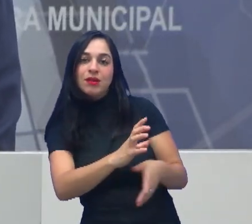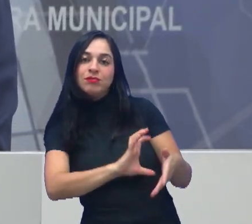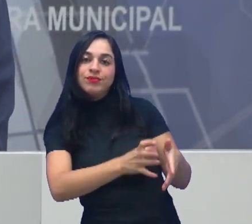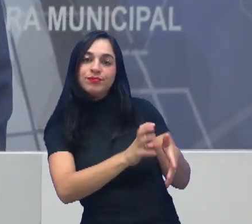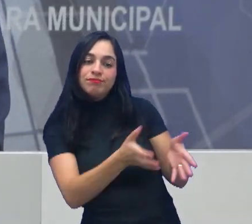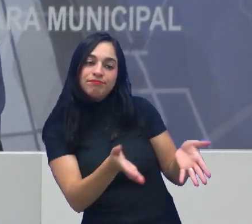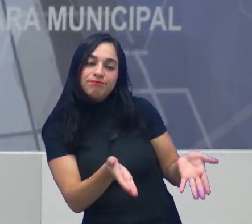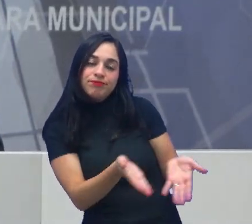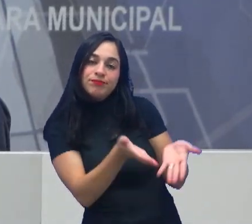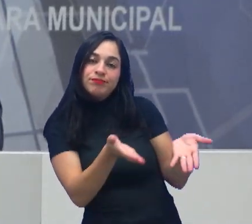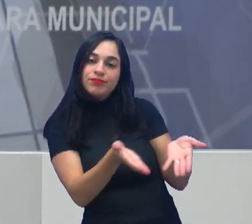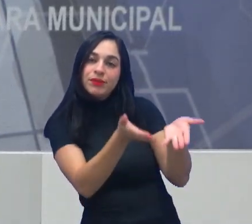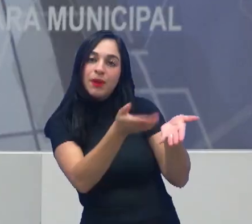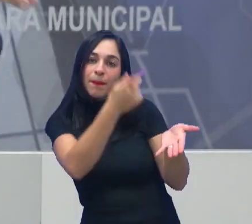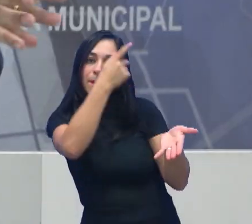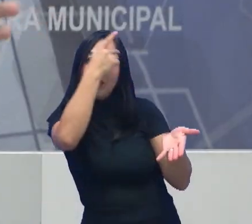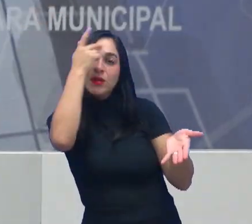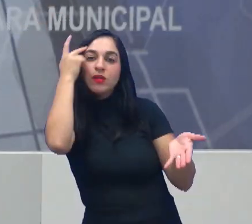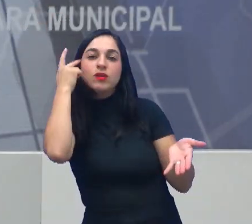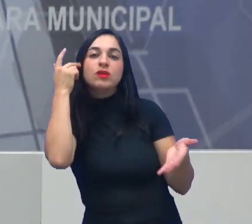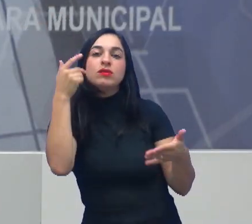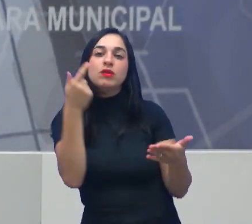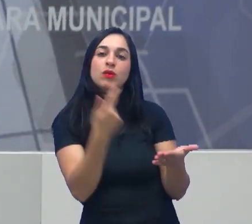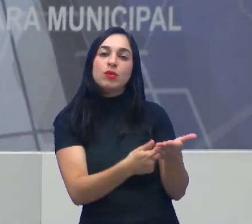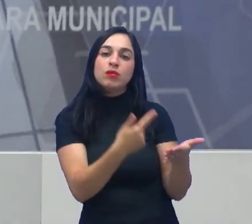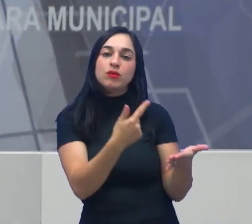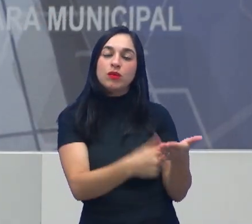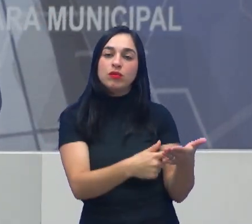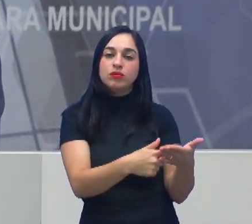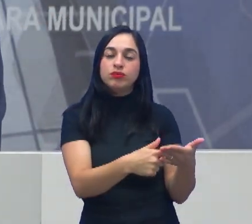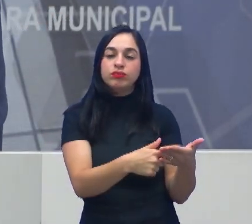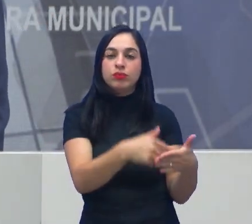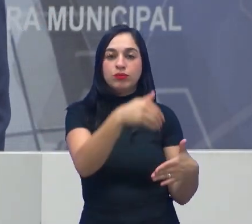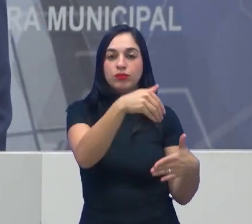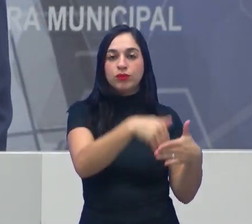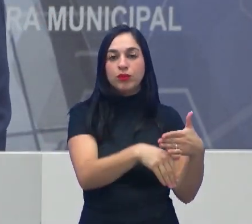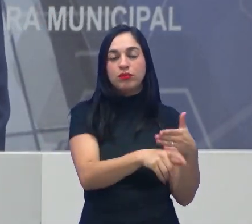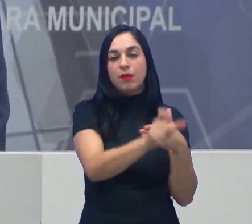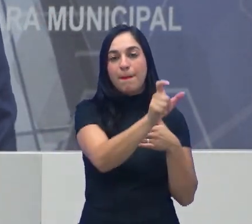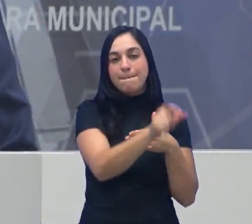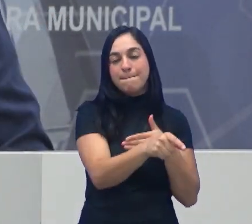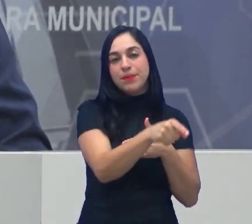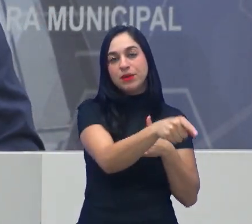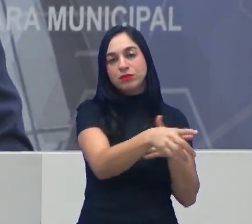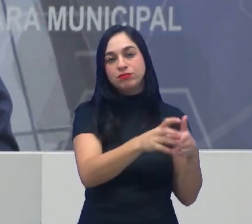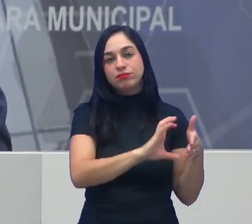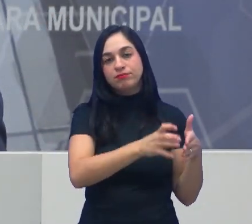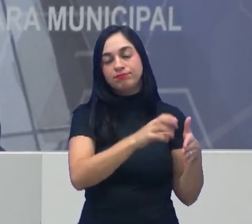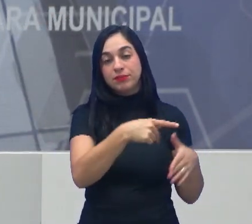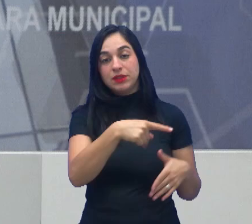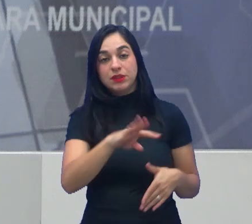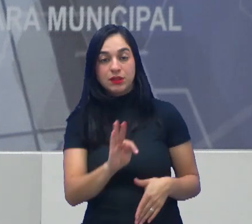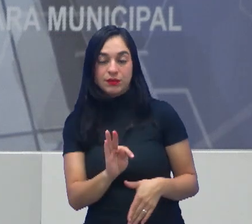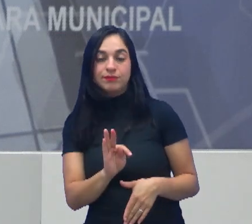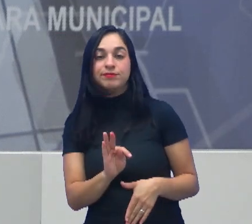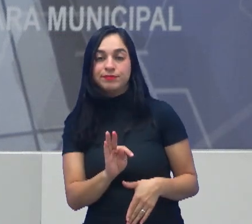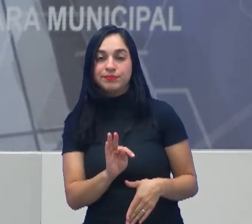levar pessoas a se contactar a uma candidata do PT e, consequentemente, ao PT.